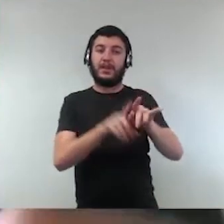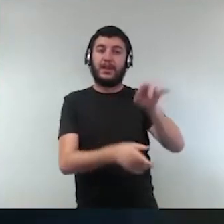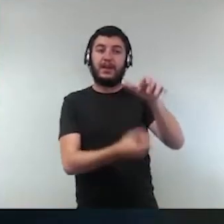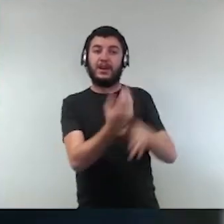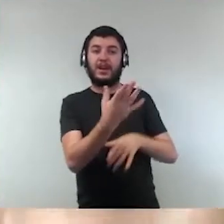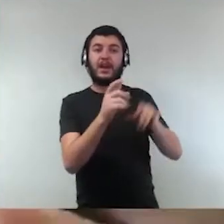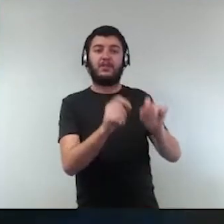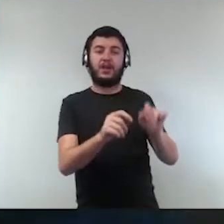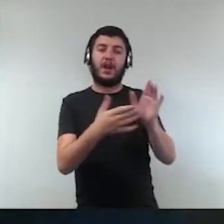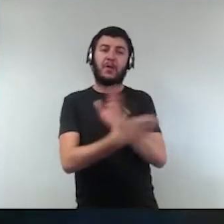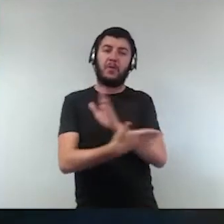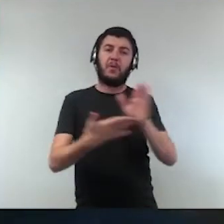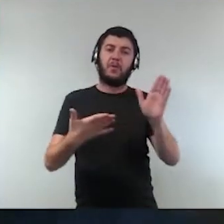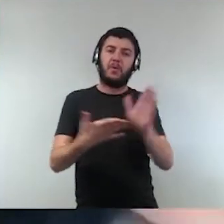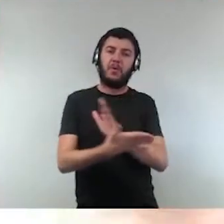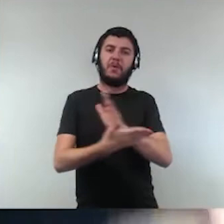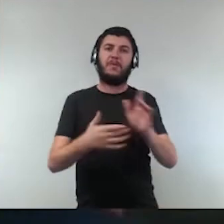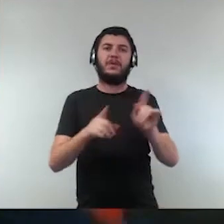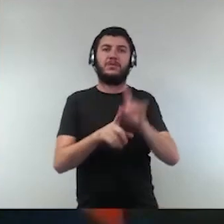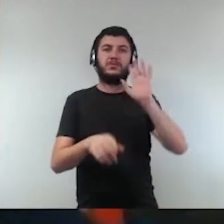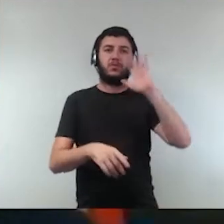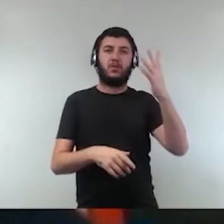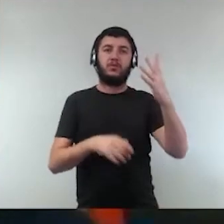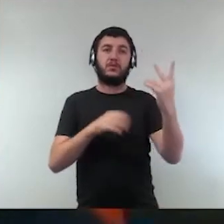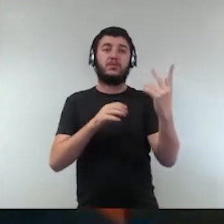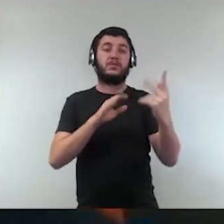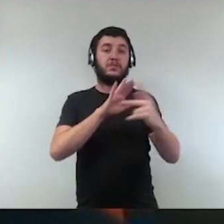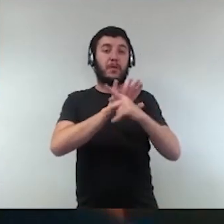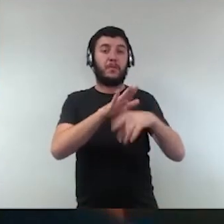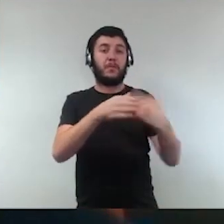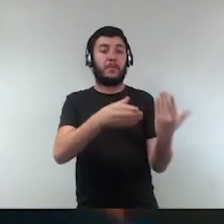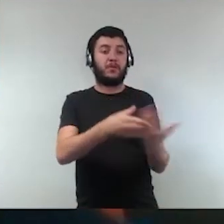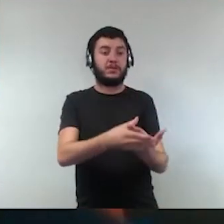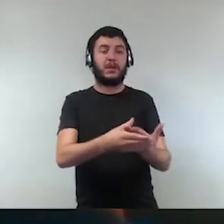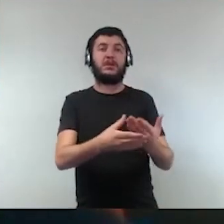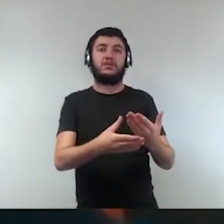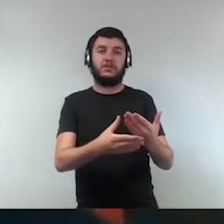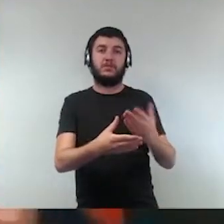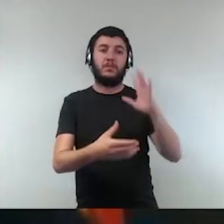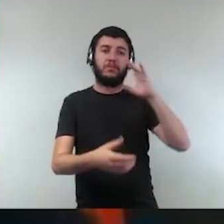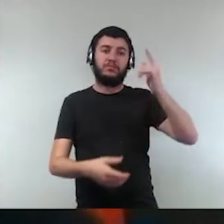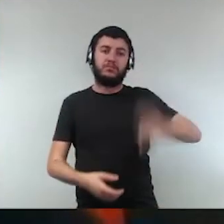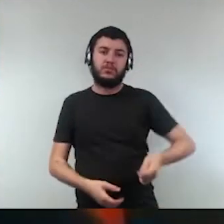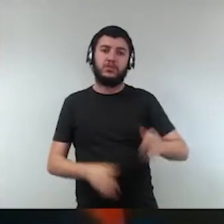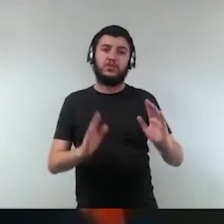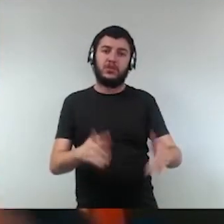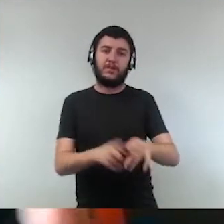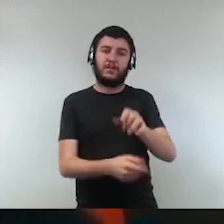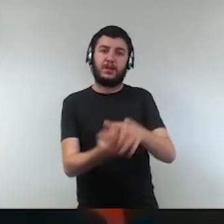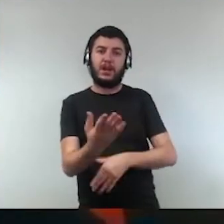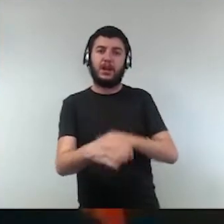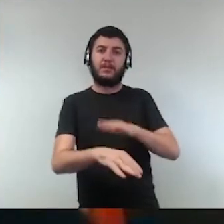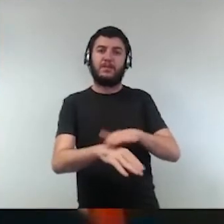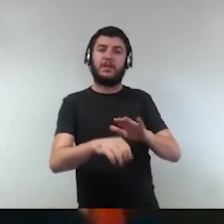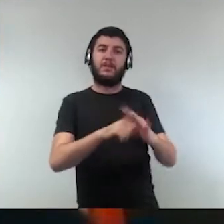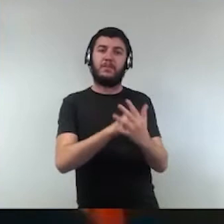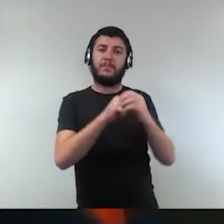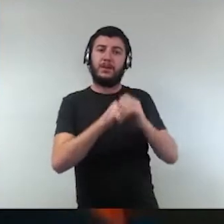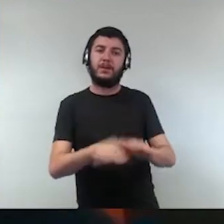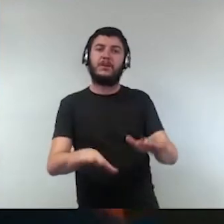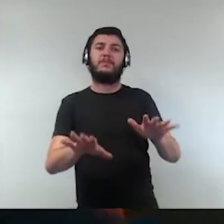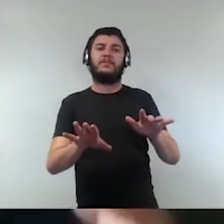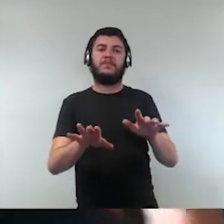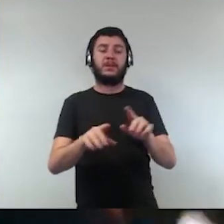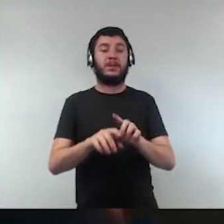para questões processuais que surgiram durante a pandemia. Se a legislação brasileira